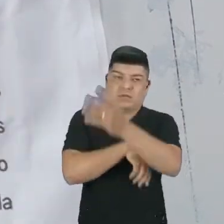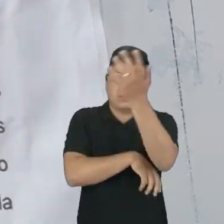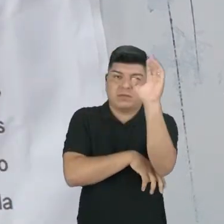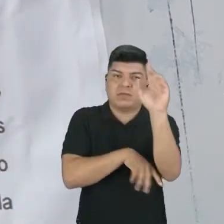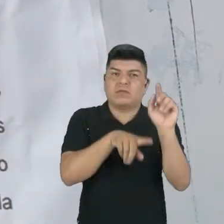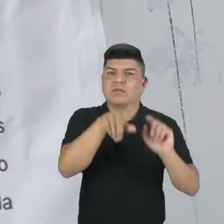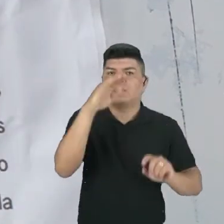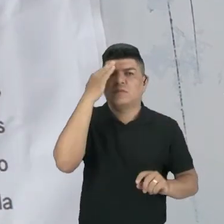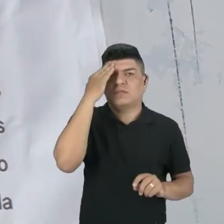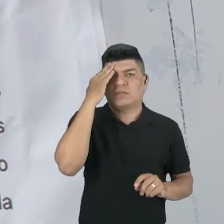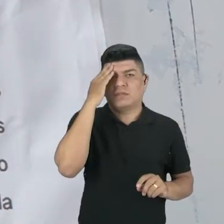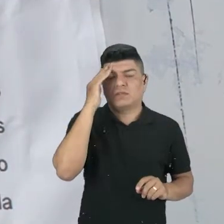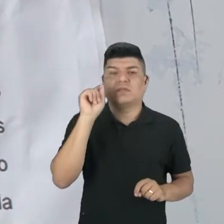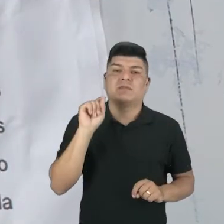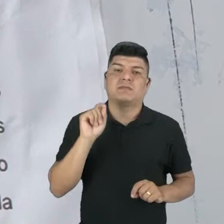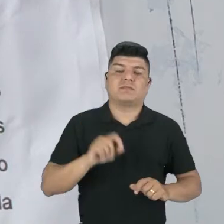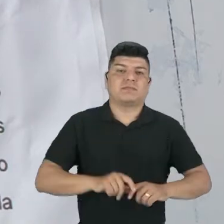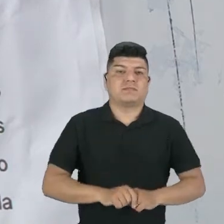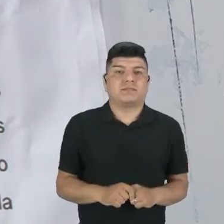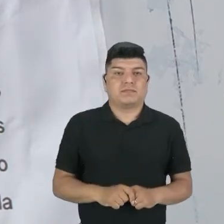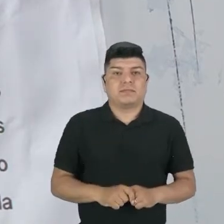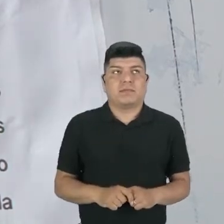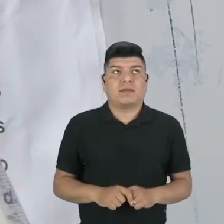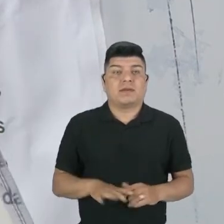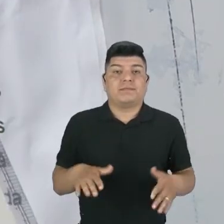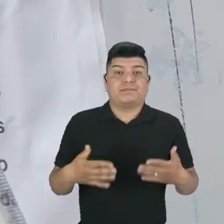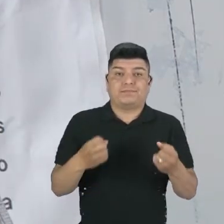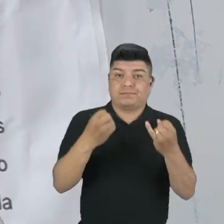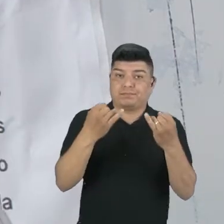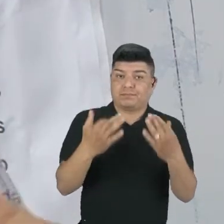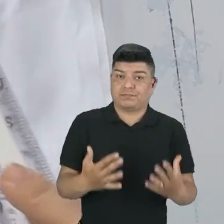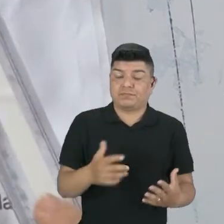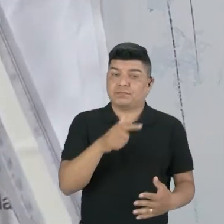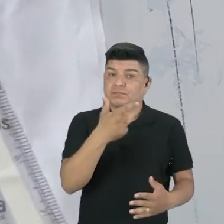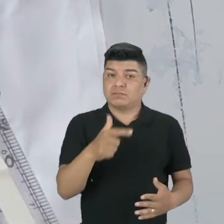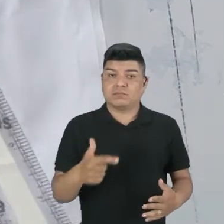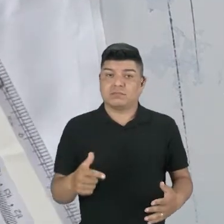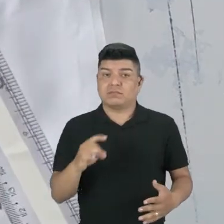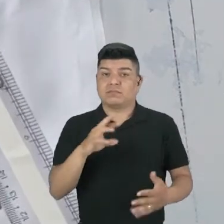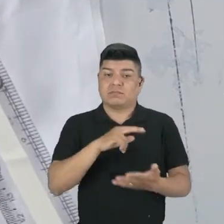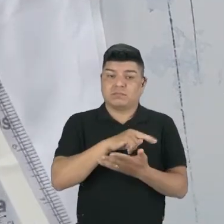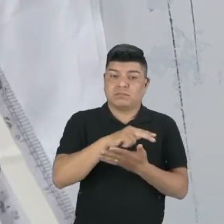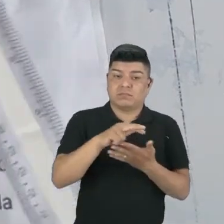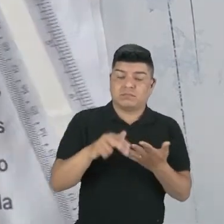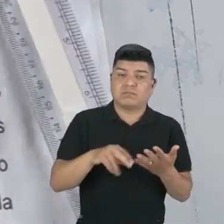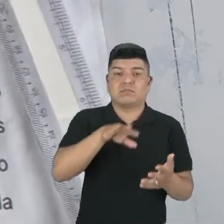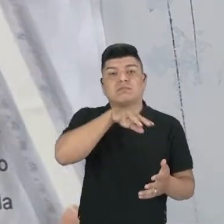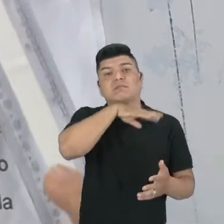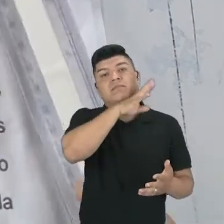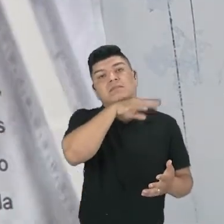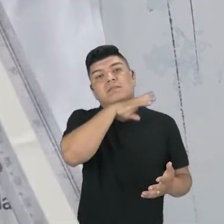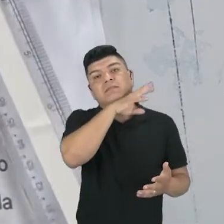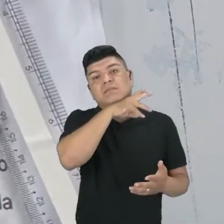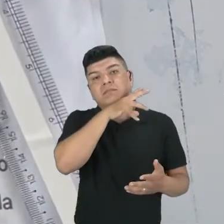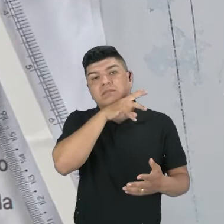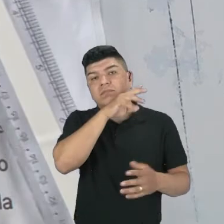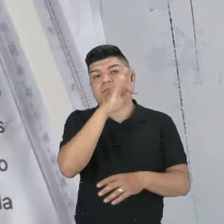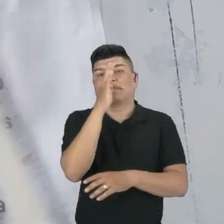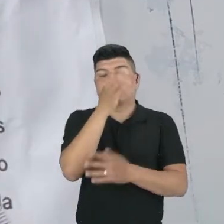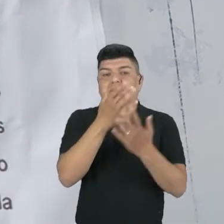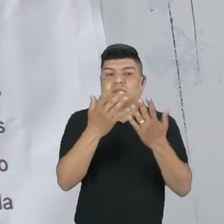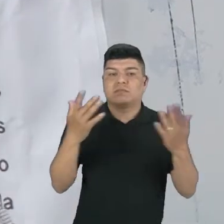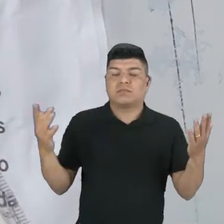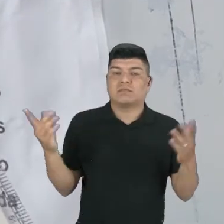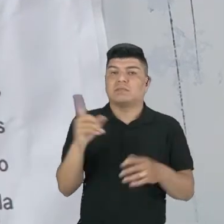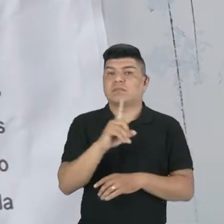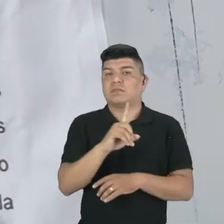você entendeu sobre isso? Ou seja, como eu acabei de falar, não existe só a diversidade de questão de animal e vegetais ali,